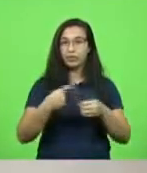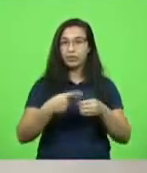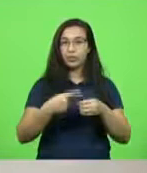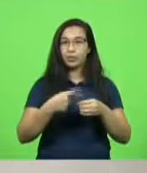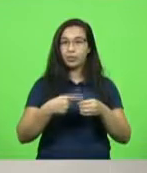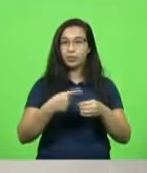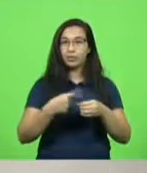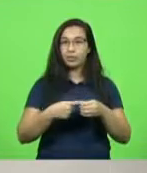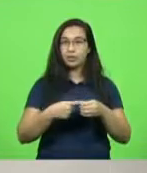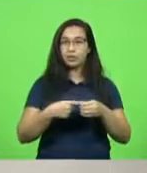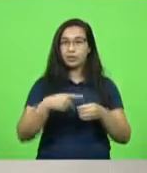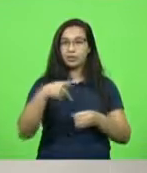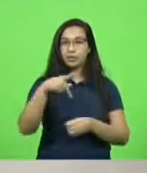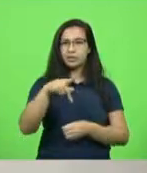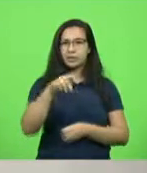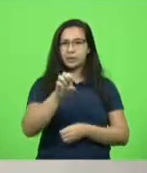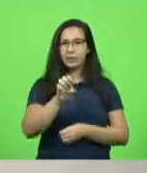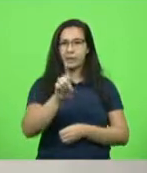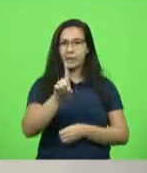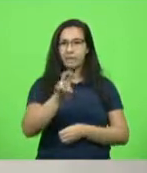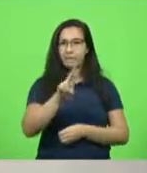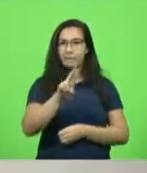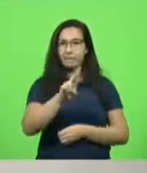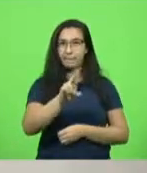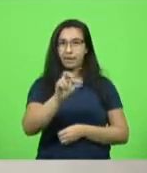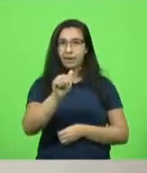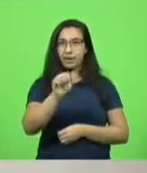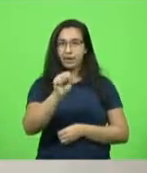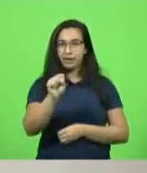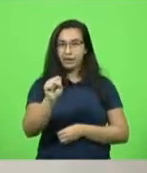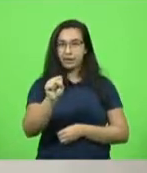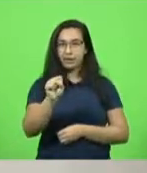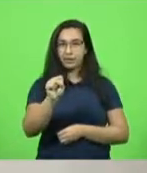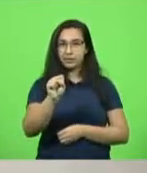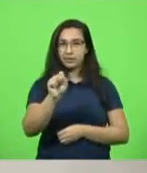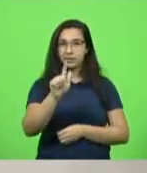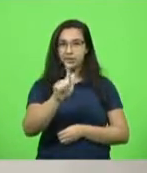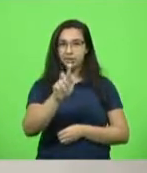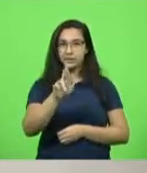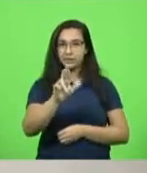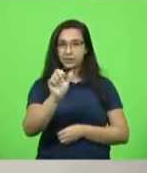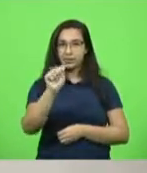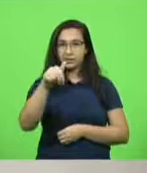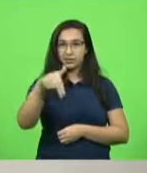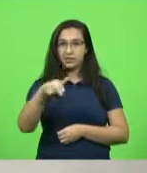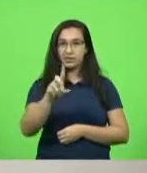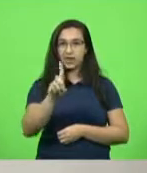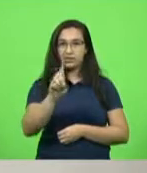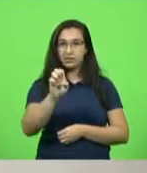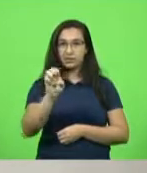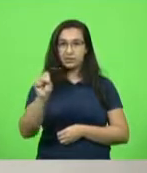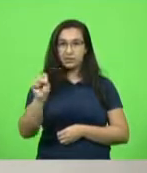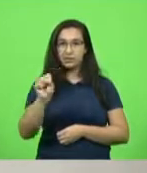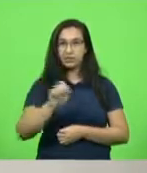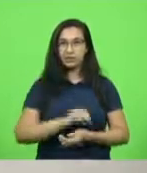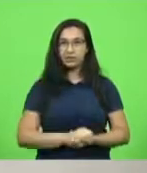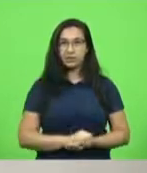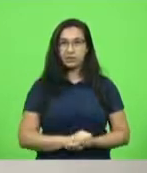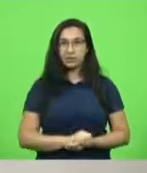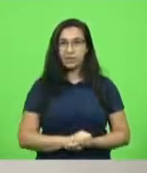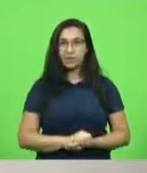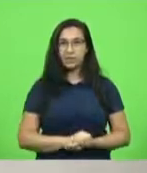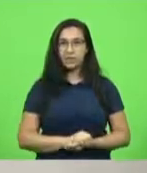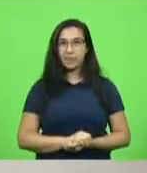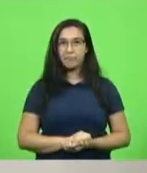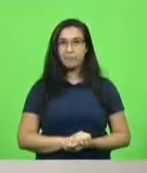Azul pedras grandes pedras Pedras Brancas grandes é e obrigado pela presença o